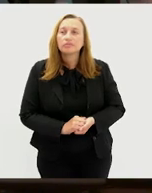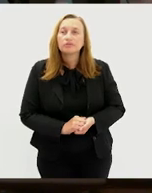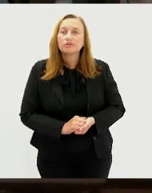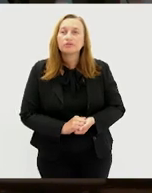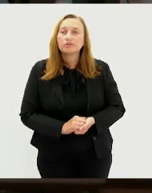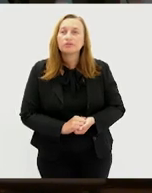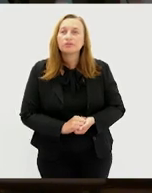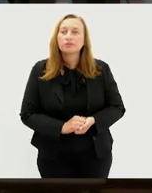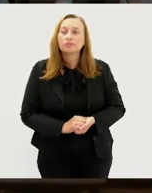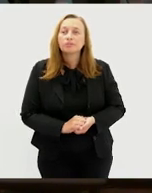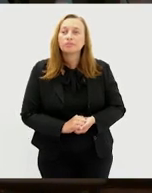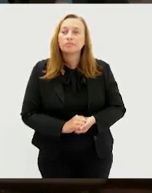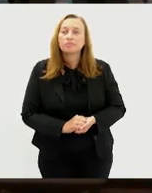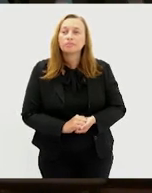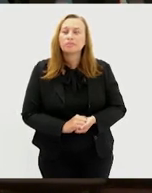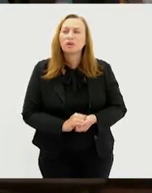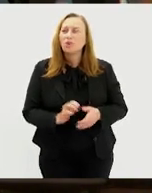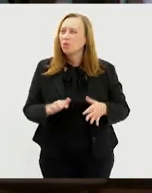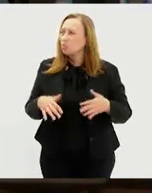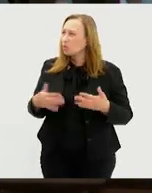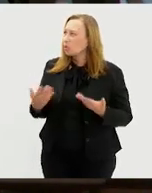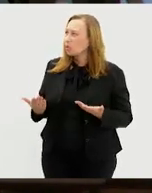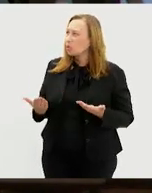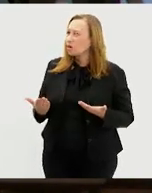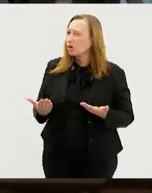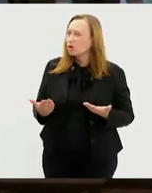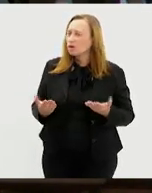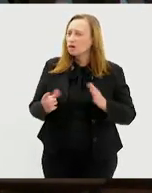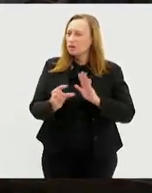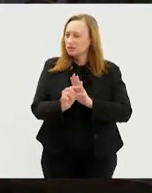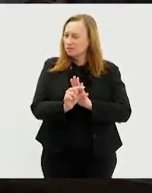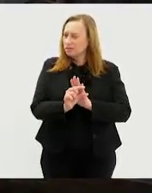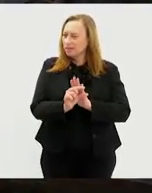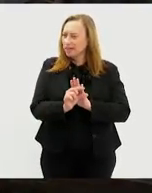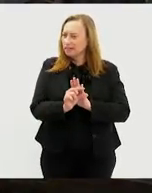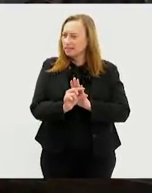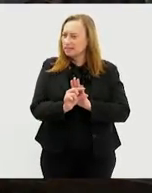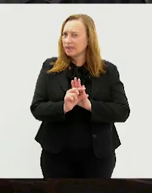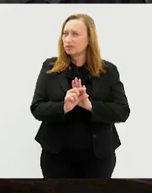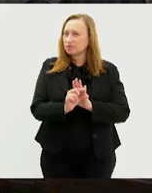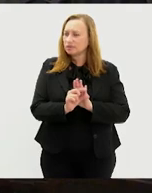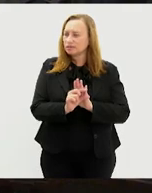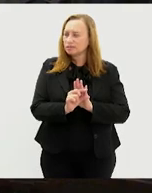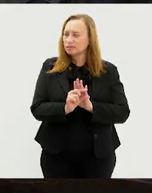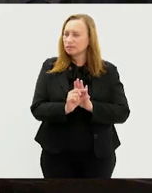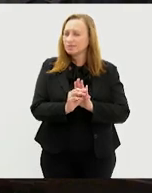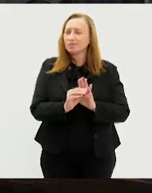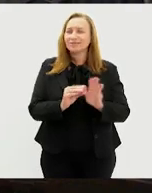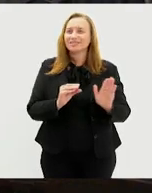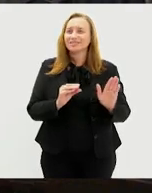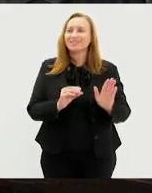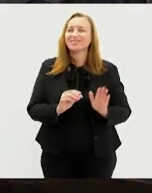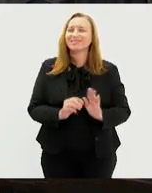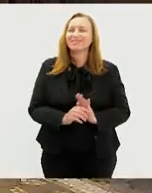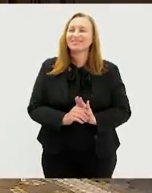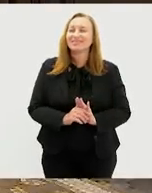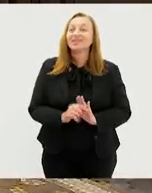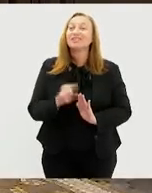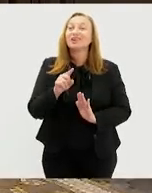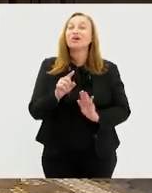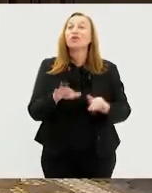1834/35 Qual a emenda Sim senhora verificação aí da emenda fazendo a gentileza não não não a emenda da